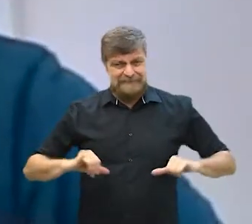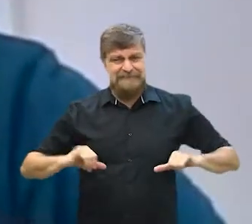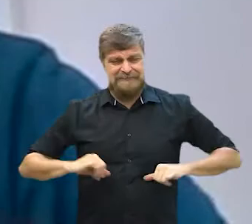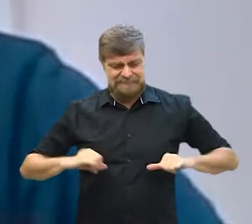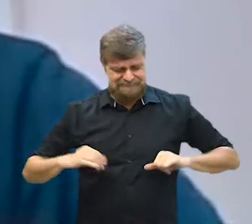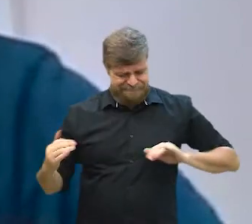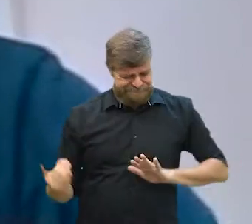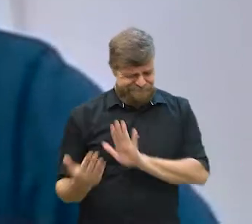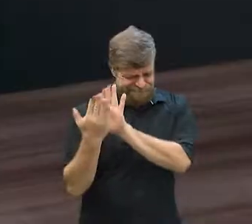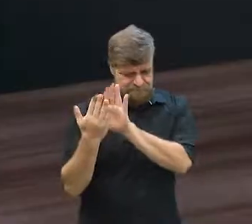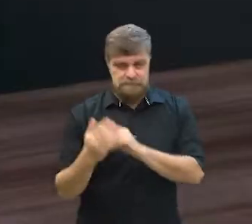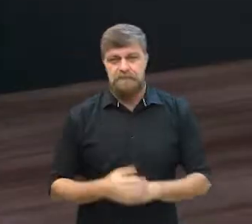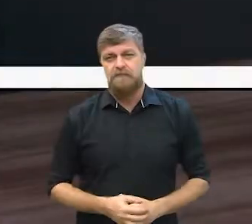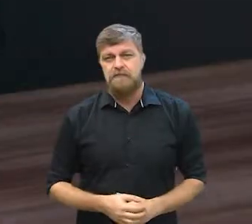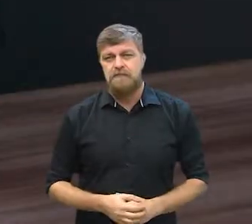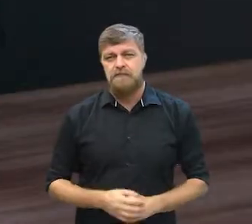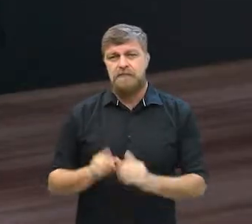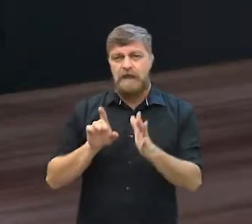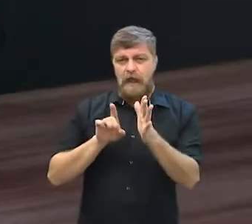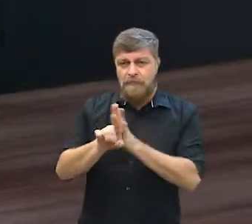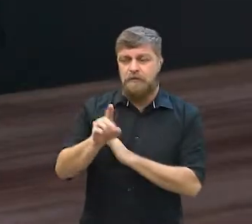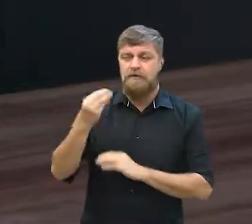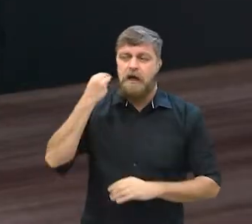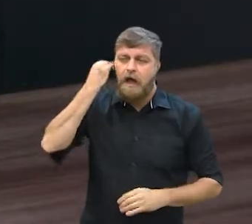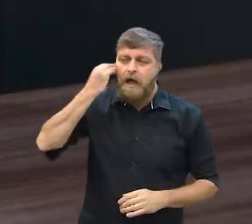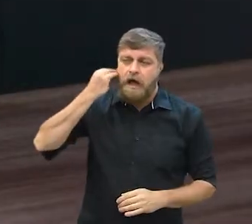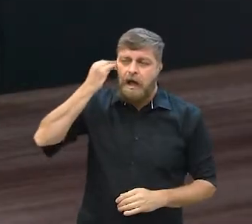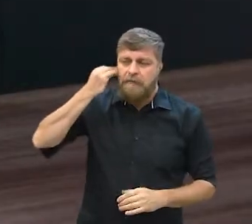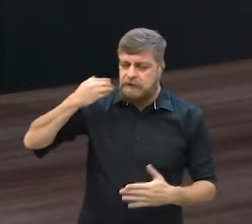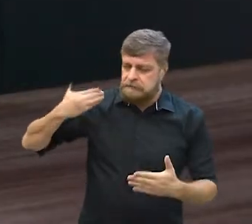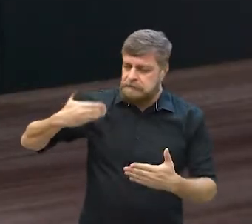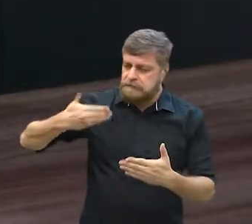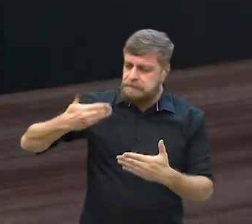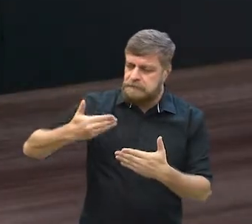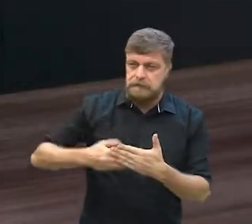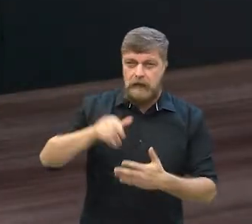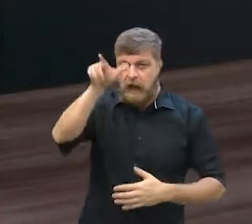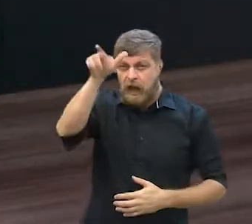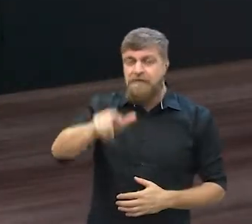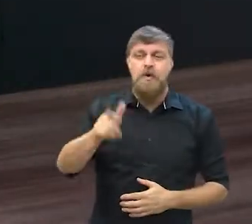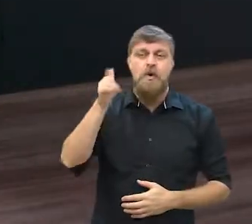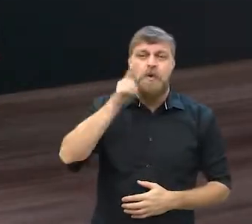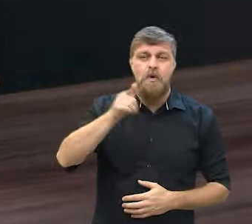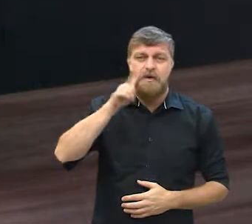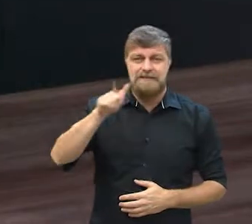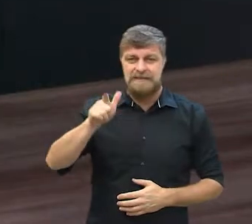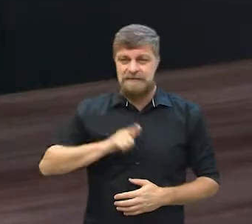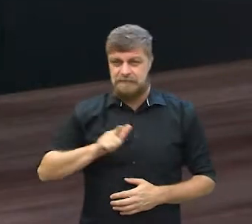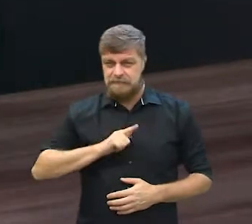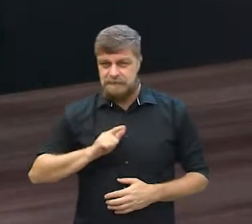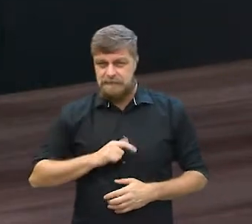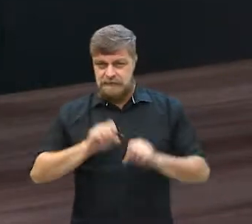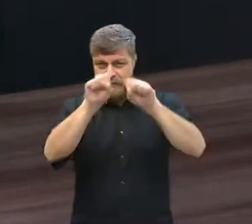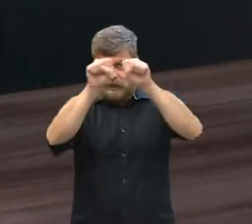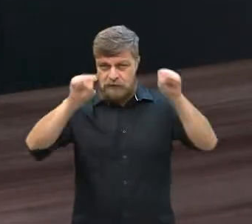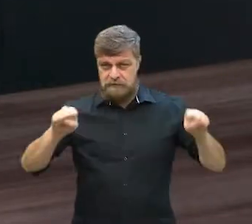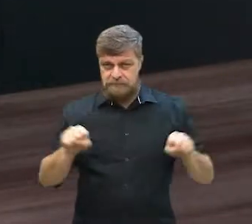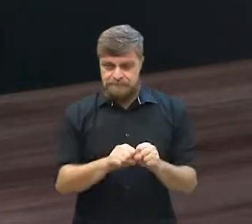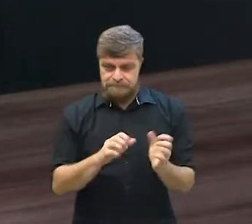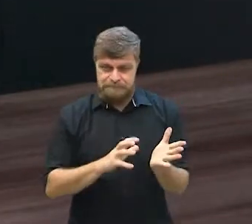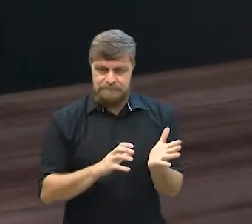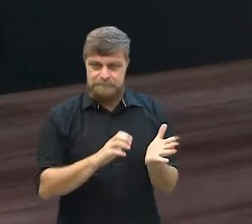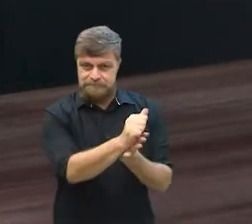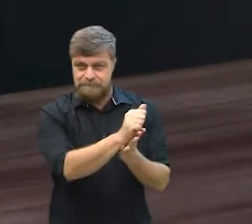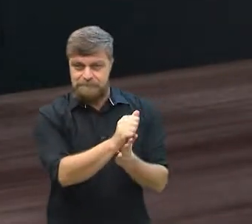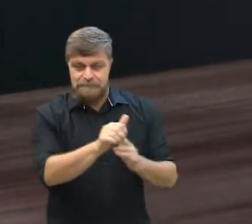o seu devido impacto. E foi a partir dessas experiências que vocês chegaram, então, a essa formatação desse sistema